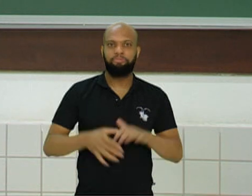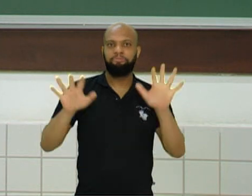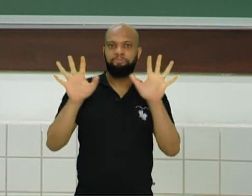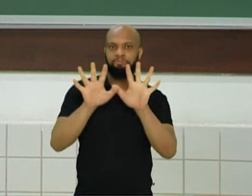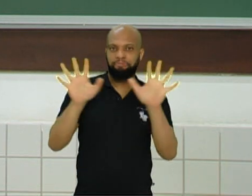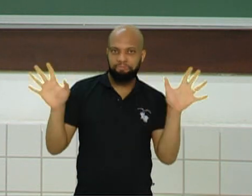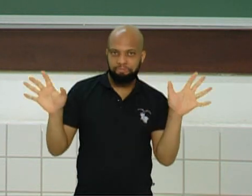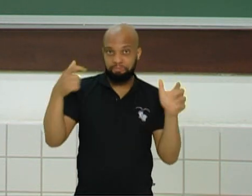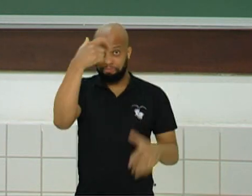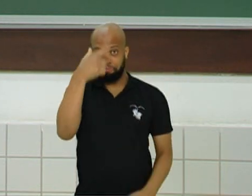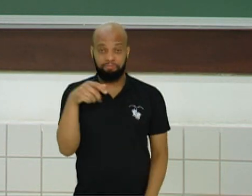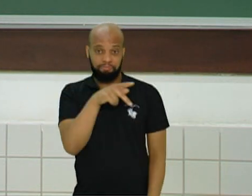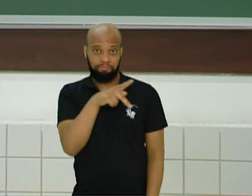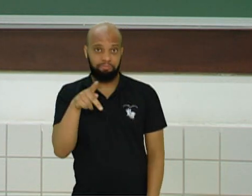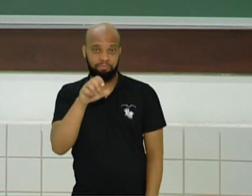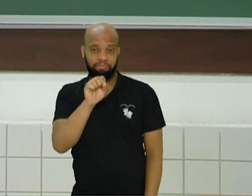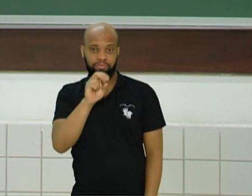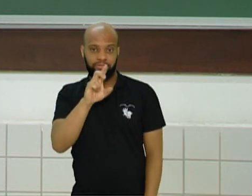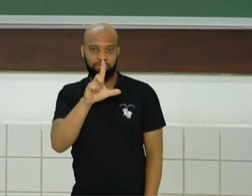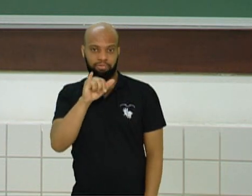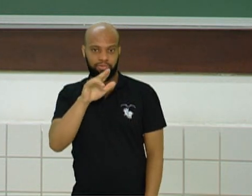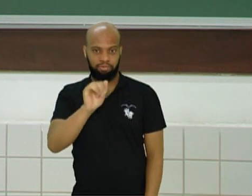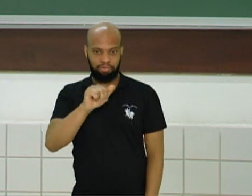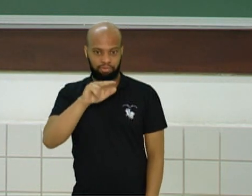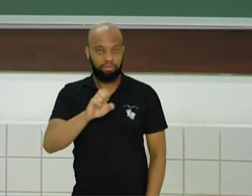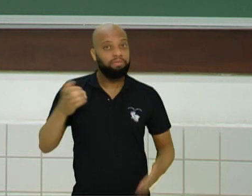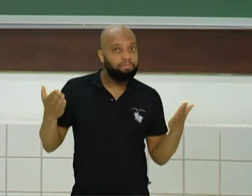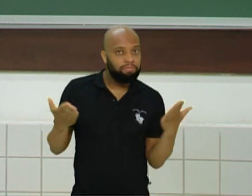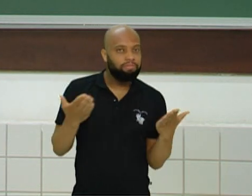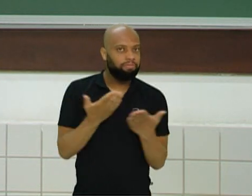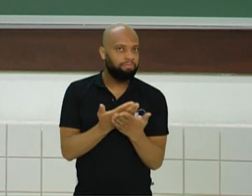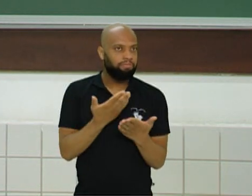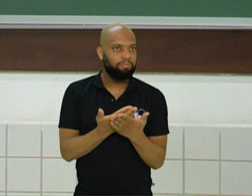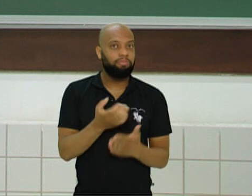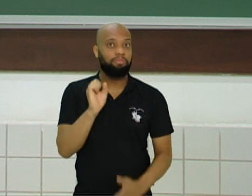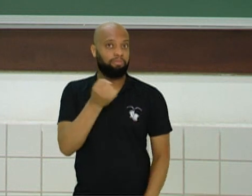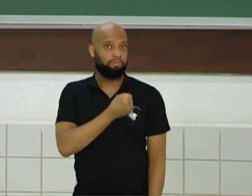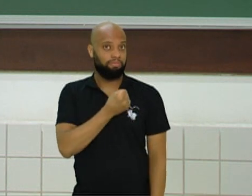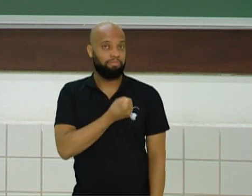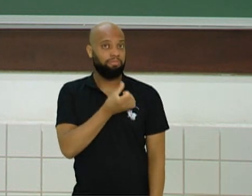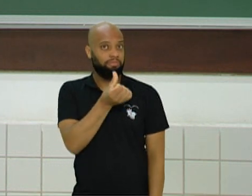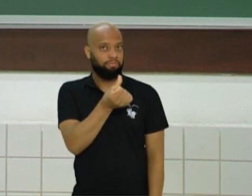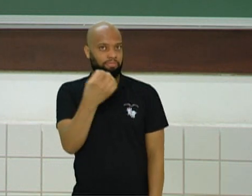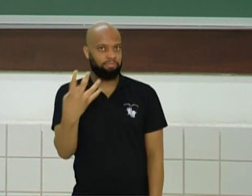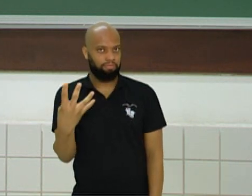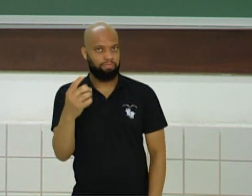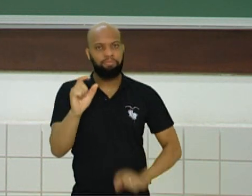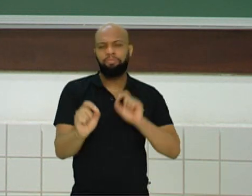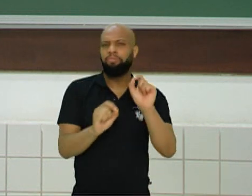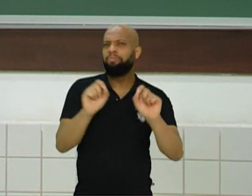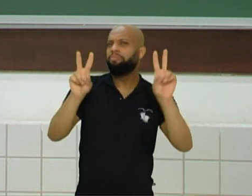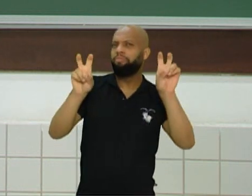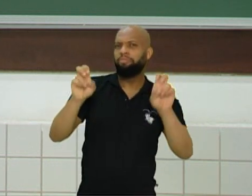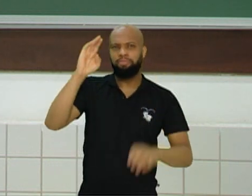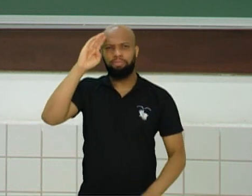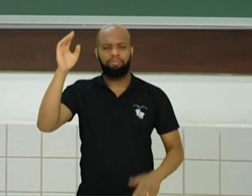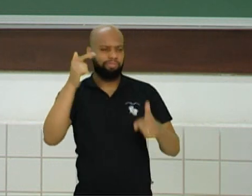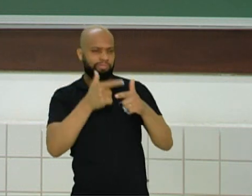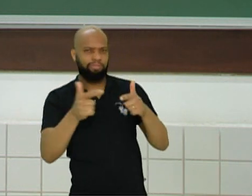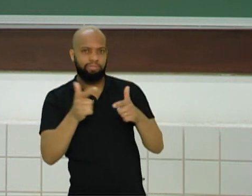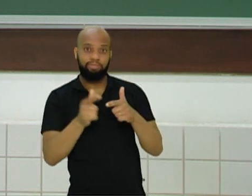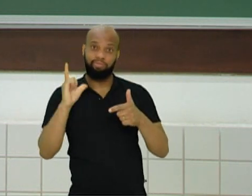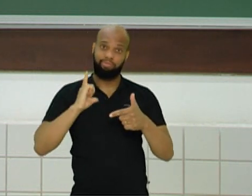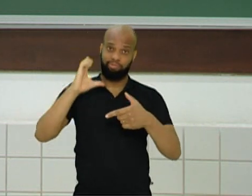Olá, pessoal! Eu sou a professora Suliane e a aula de hoje é a aula de número 64, Principais Problemas Urbanos